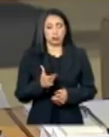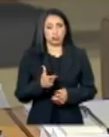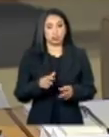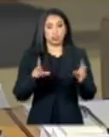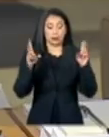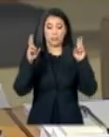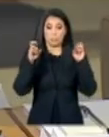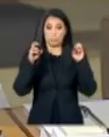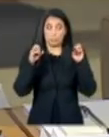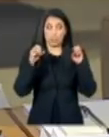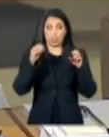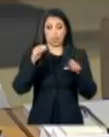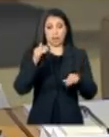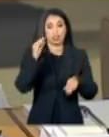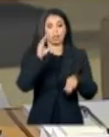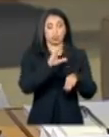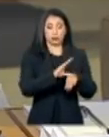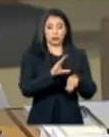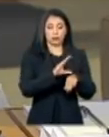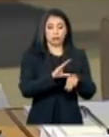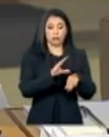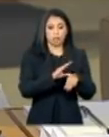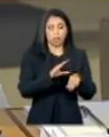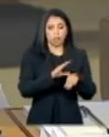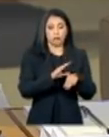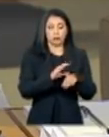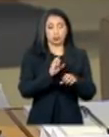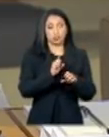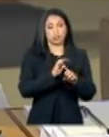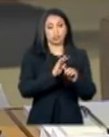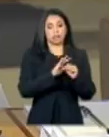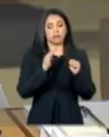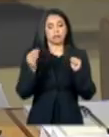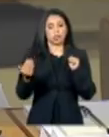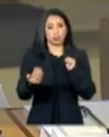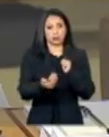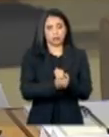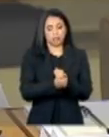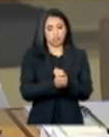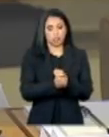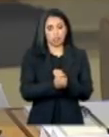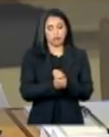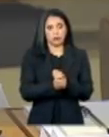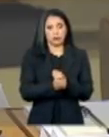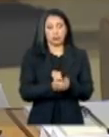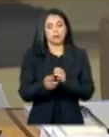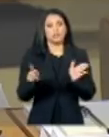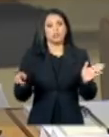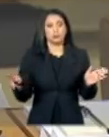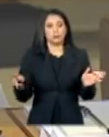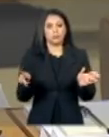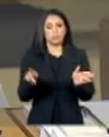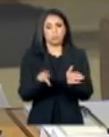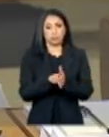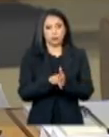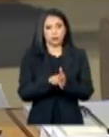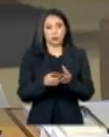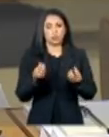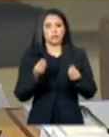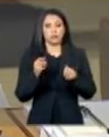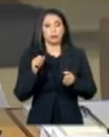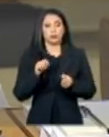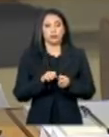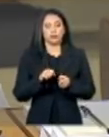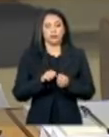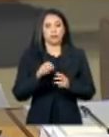constitucional no q1 superior tribunal de justiça no âmbito próprio atuação de limitou